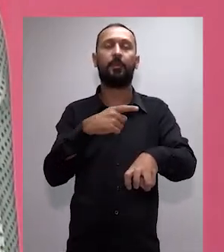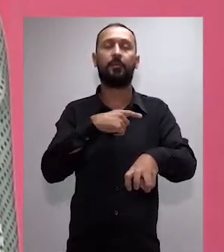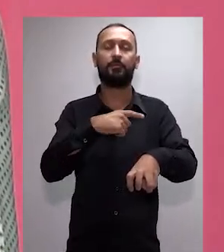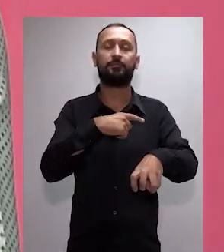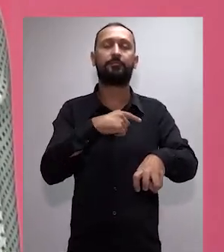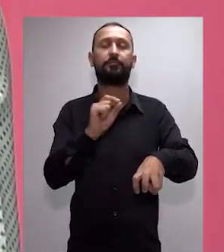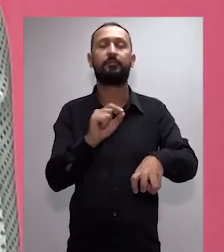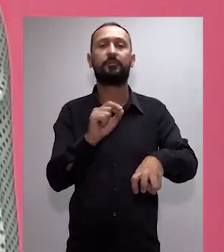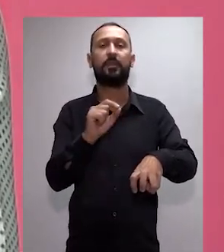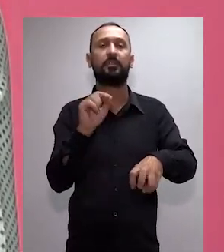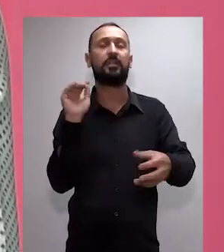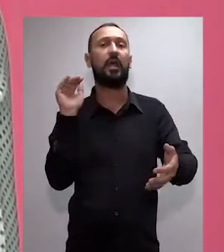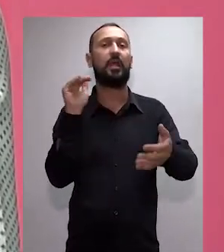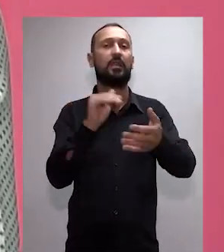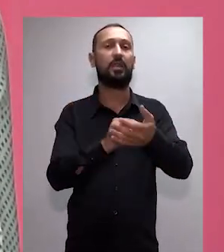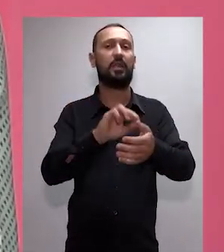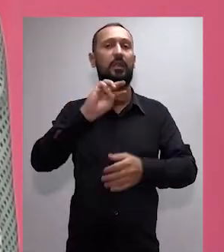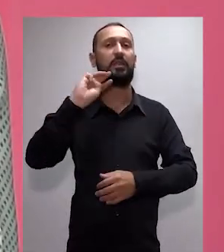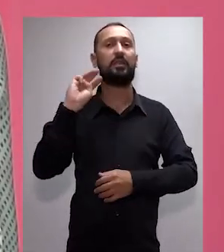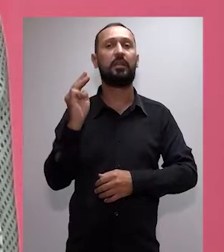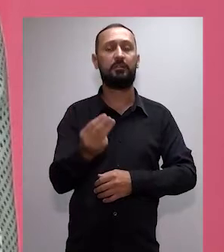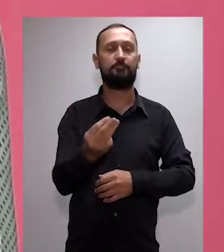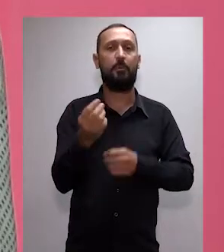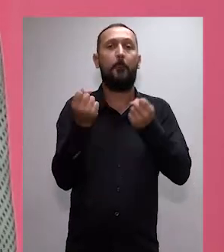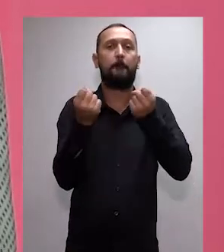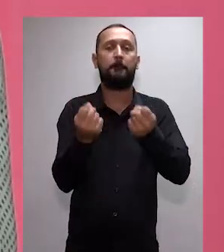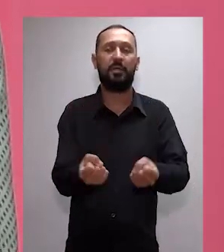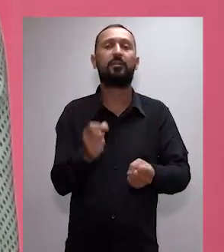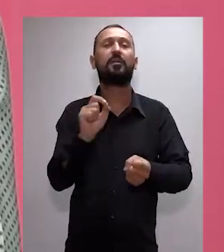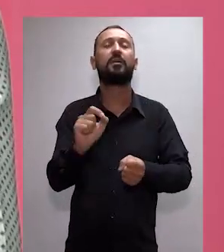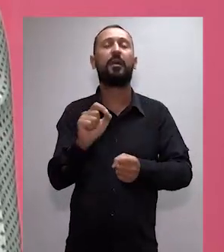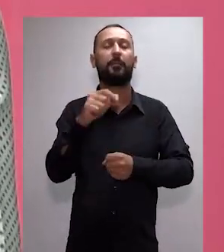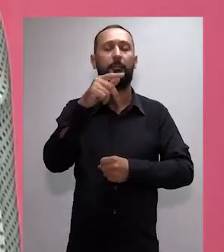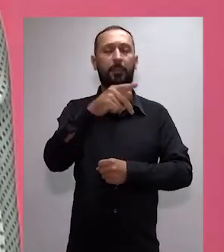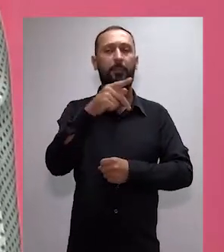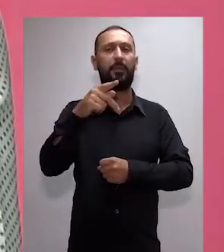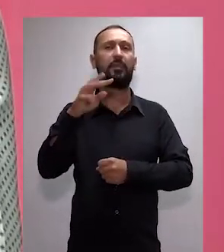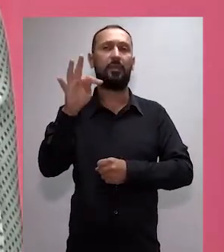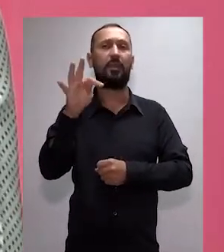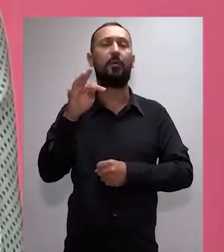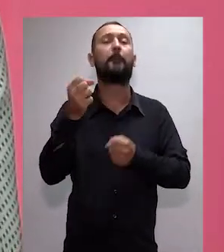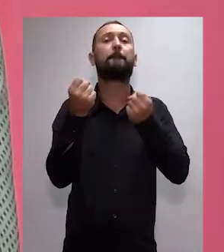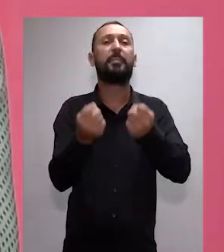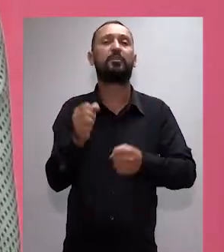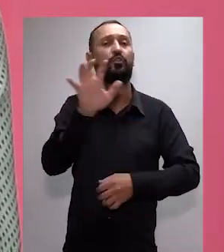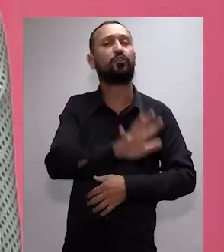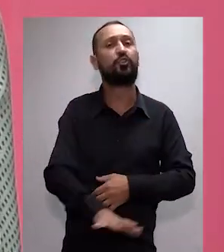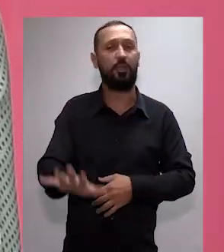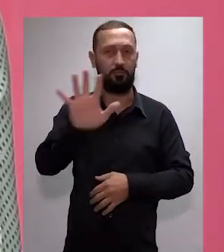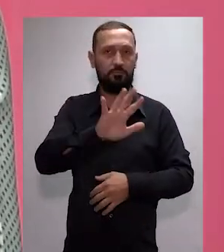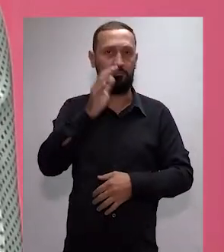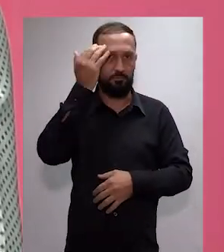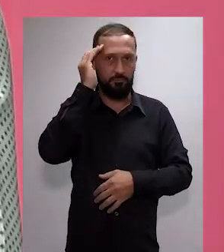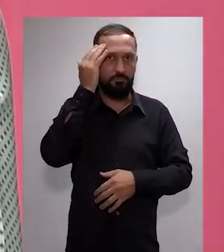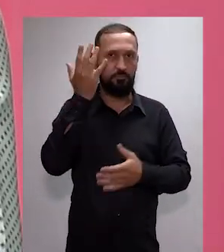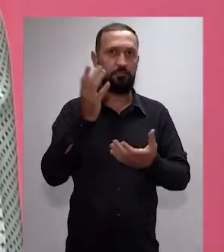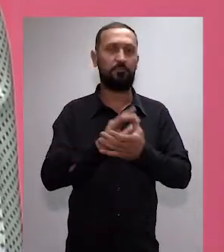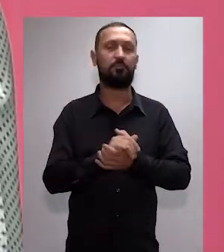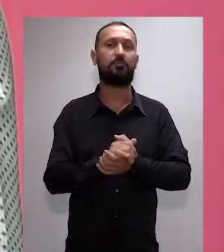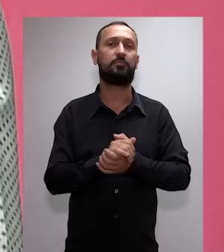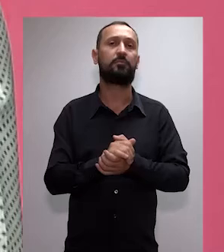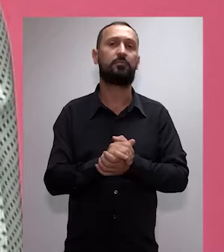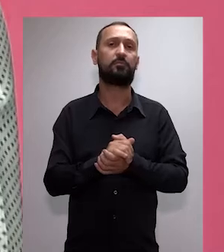o PBT de até 3.500 quilos. O que é PBT? Peso bruto total. É importante a